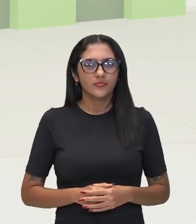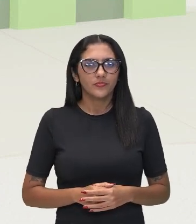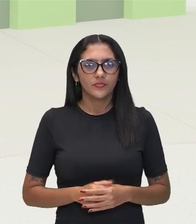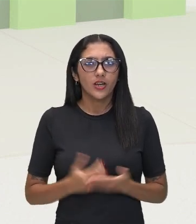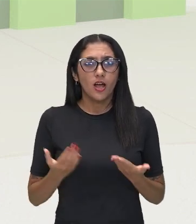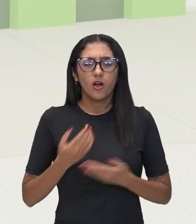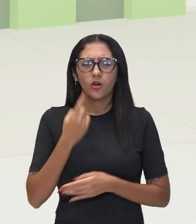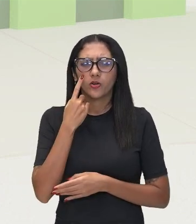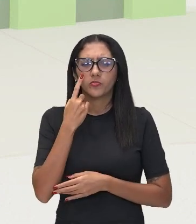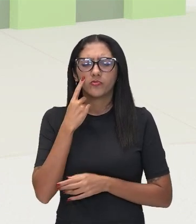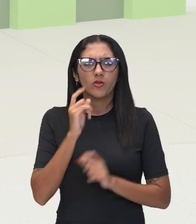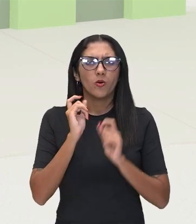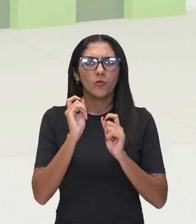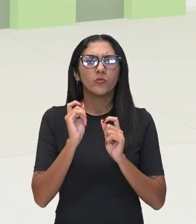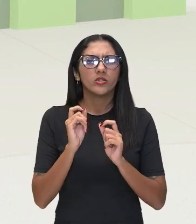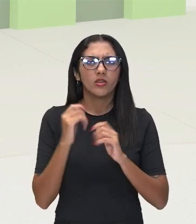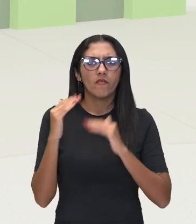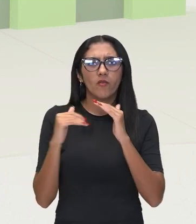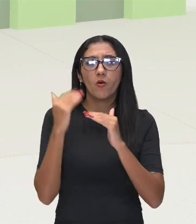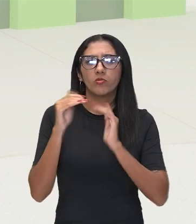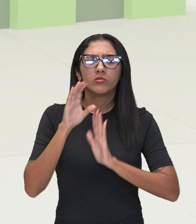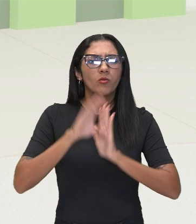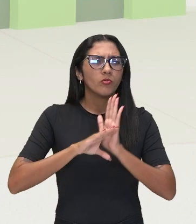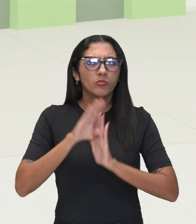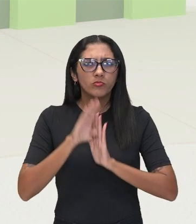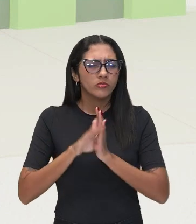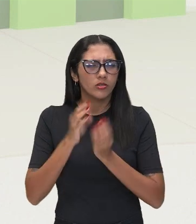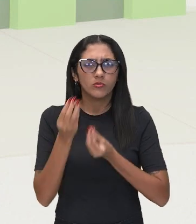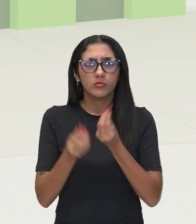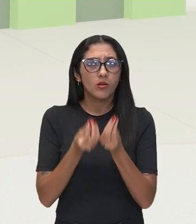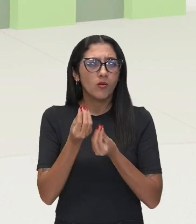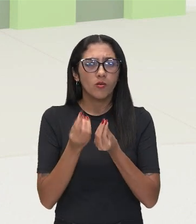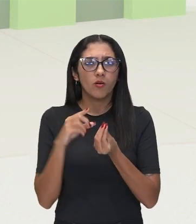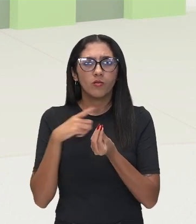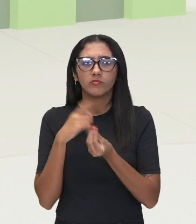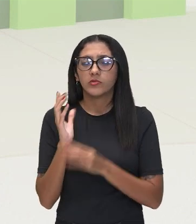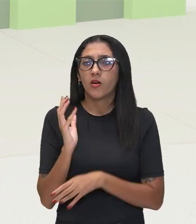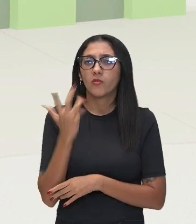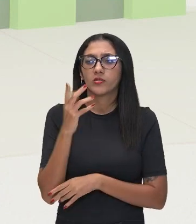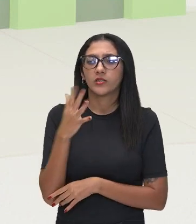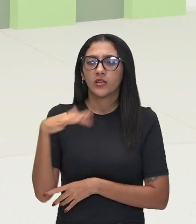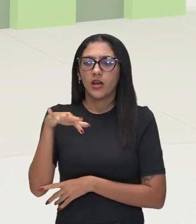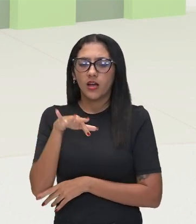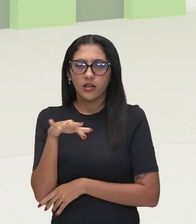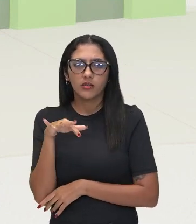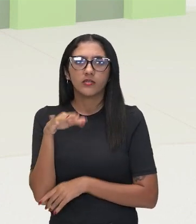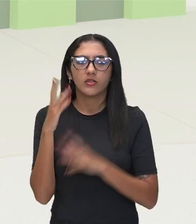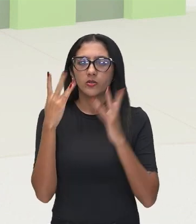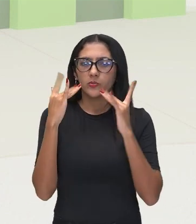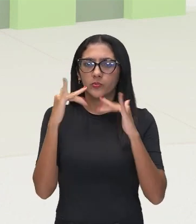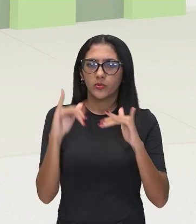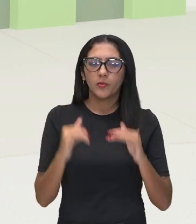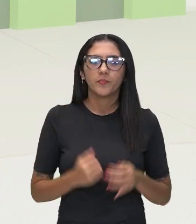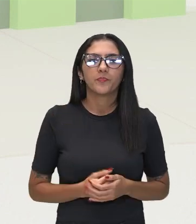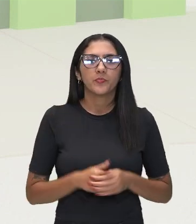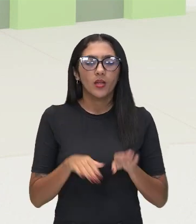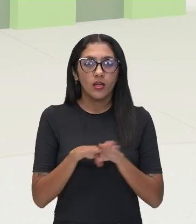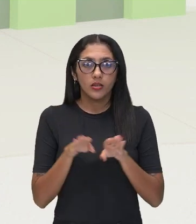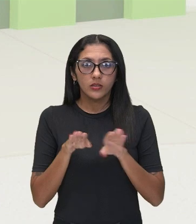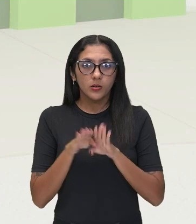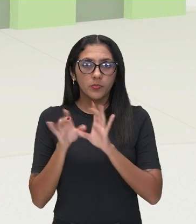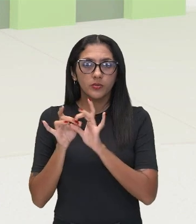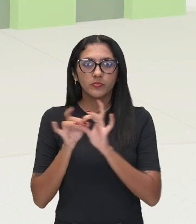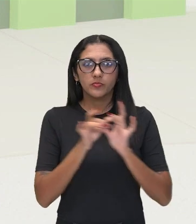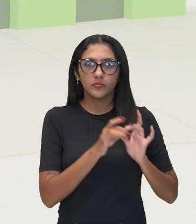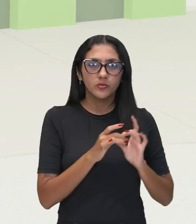que é a evolução, como que isso aconteceu no meio ambiente e que levou à evolução